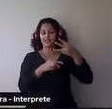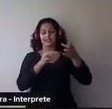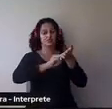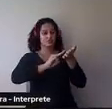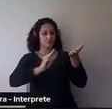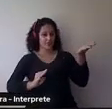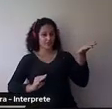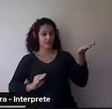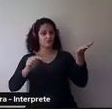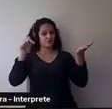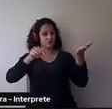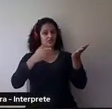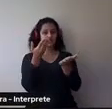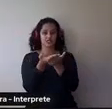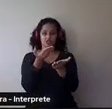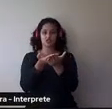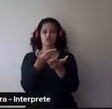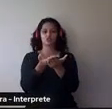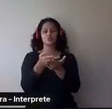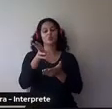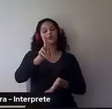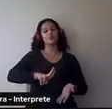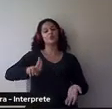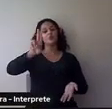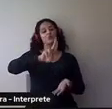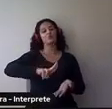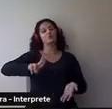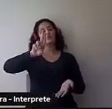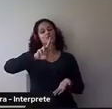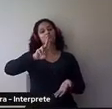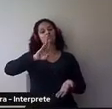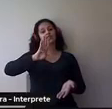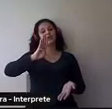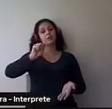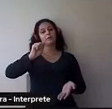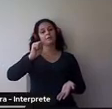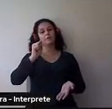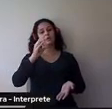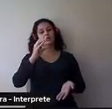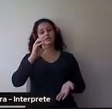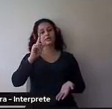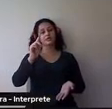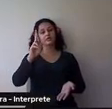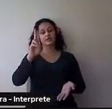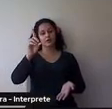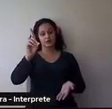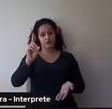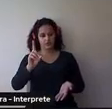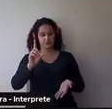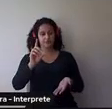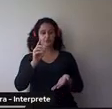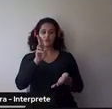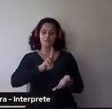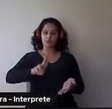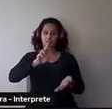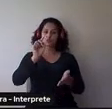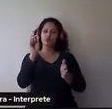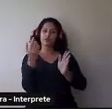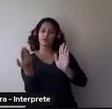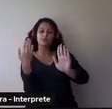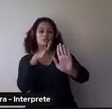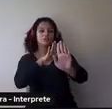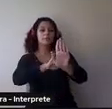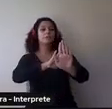estudo seria o modelo de presença background, que utiliza um plano de fundo para analisar os pontos aleatórios, no